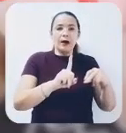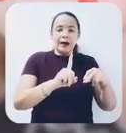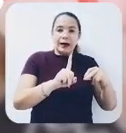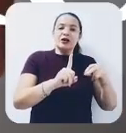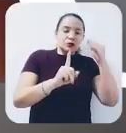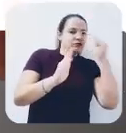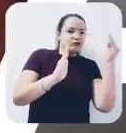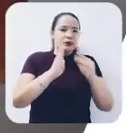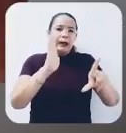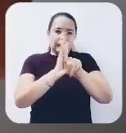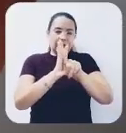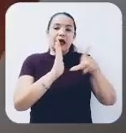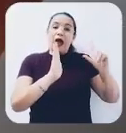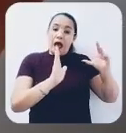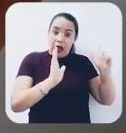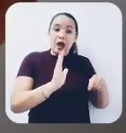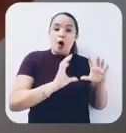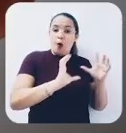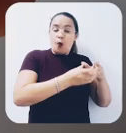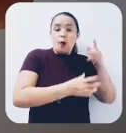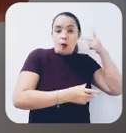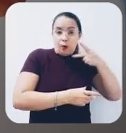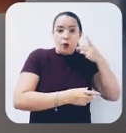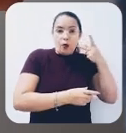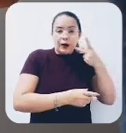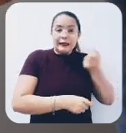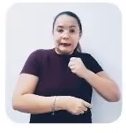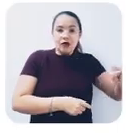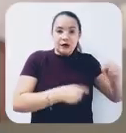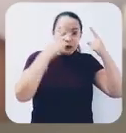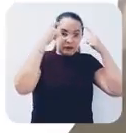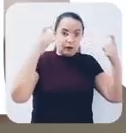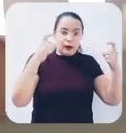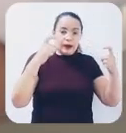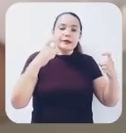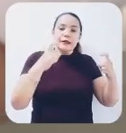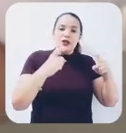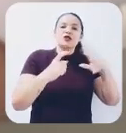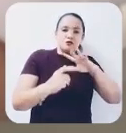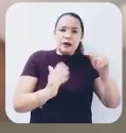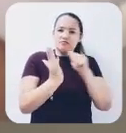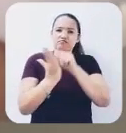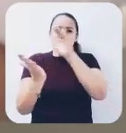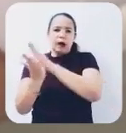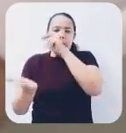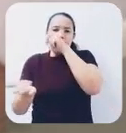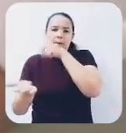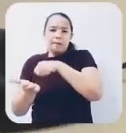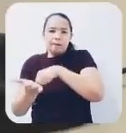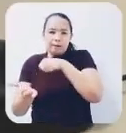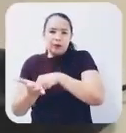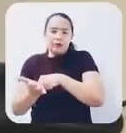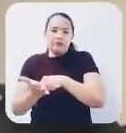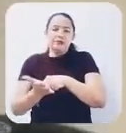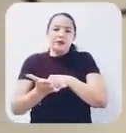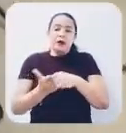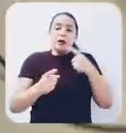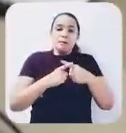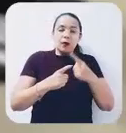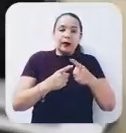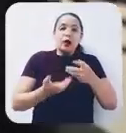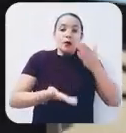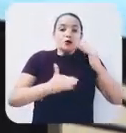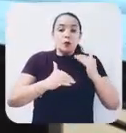necessária e quando os agressores ultrapassam os limites da Lei são as promotorias de Combate à violência doméstica que entram em